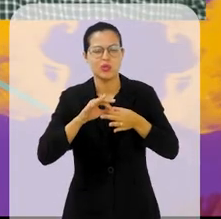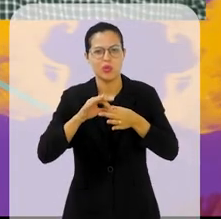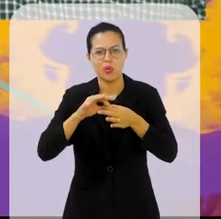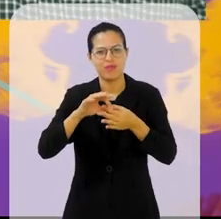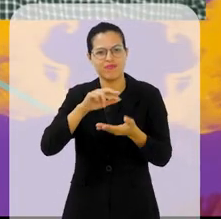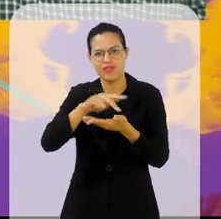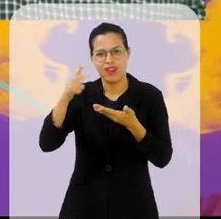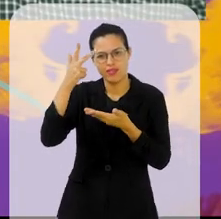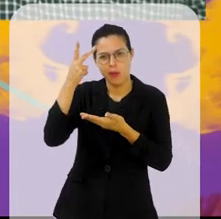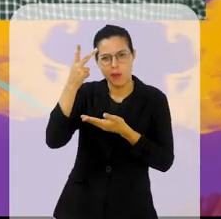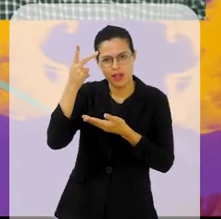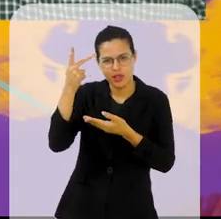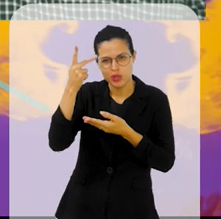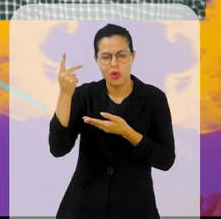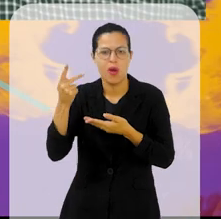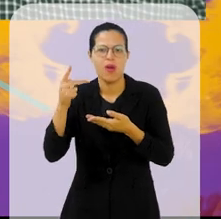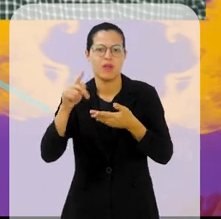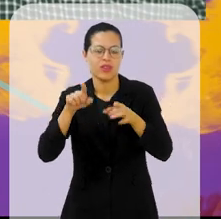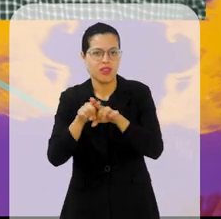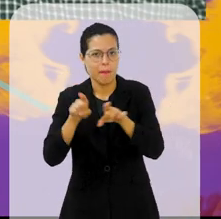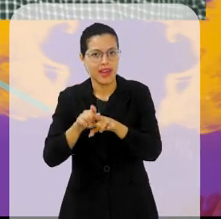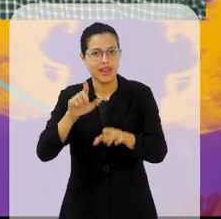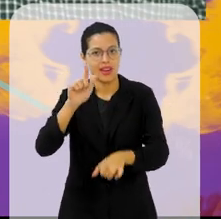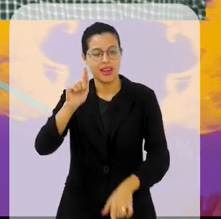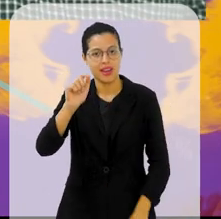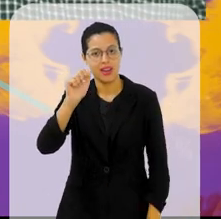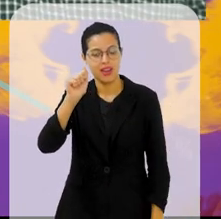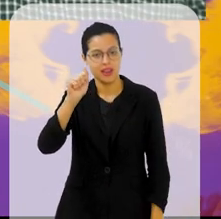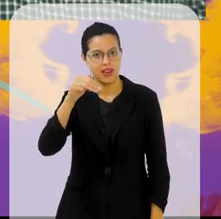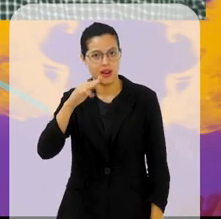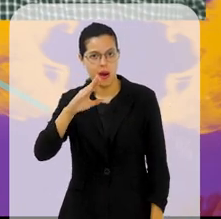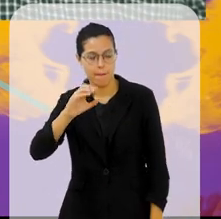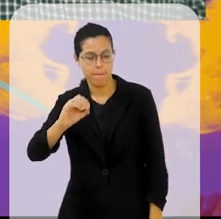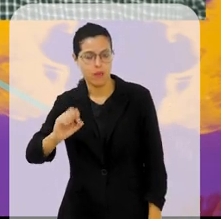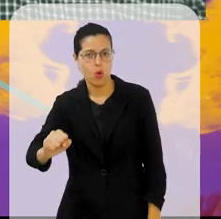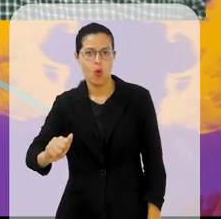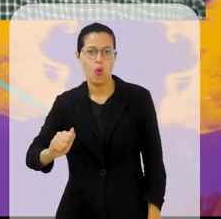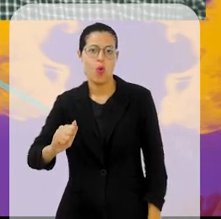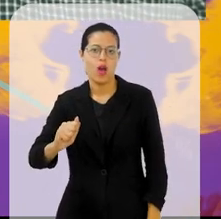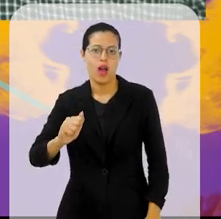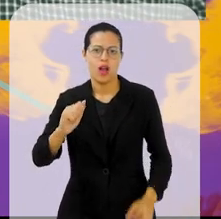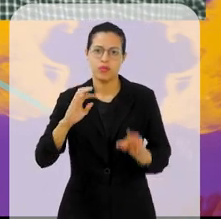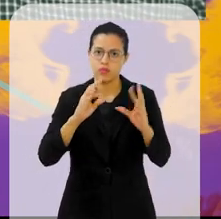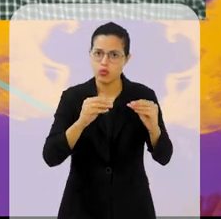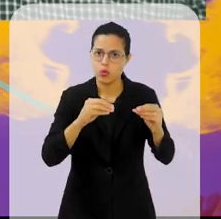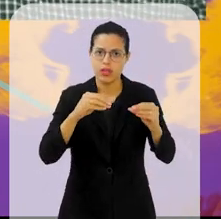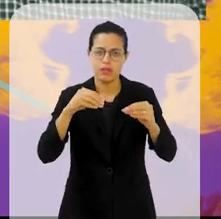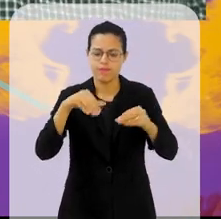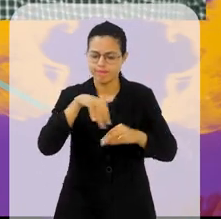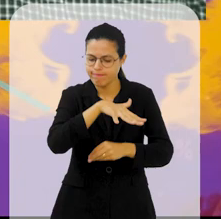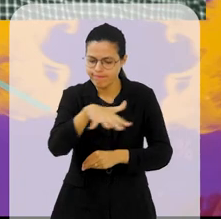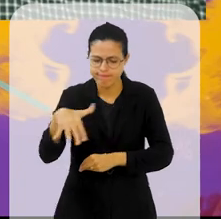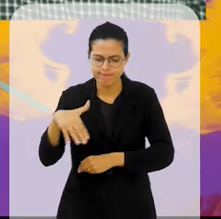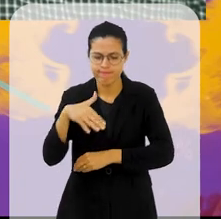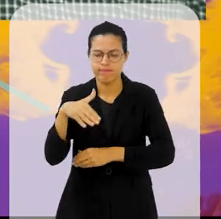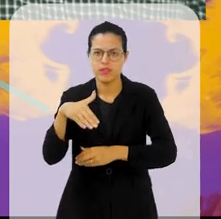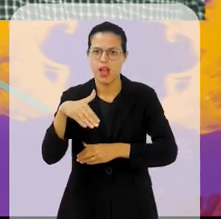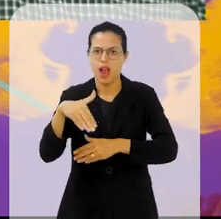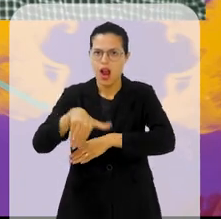Cristóvão e Gamboa. E a reabilitação que toda a área portuária está sendo